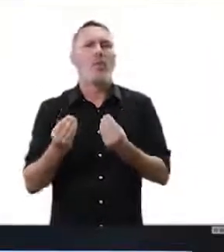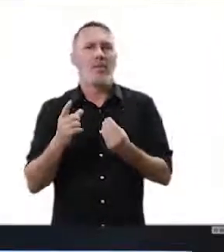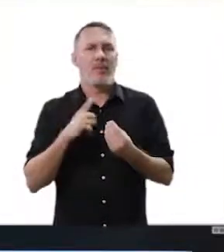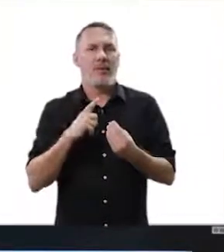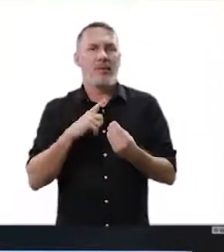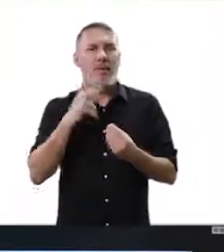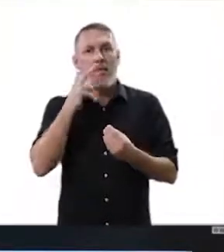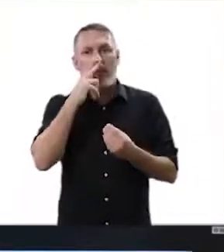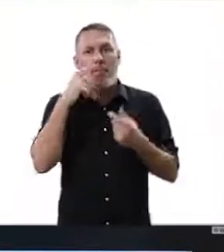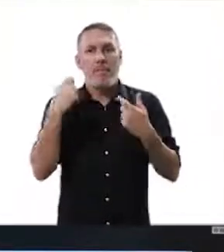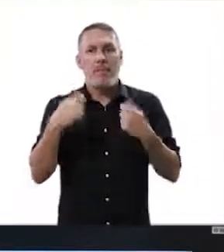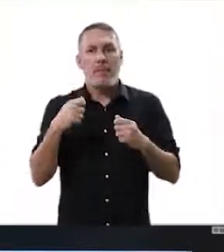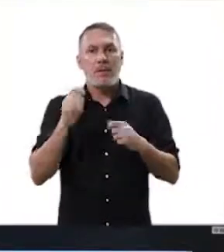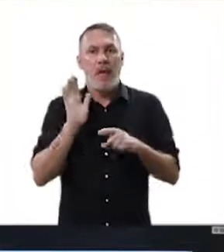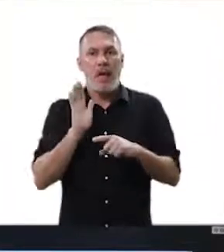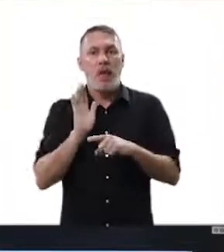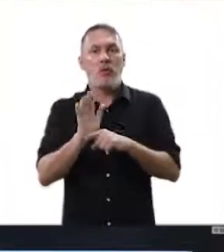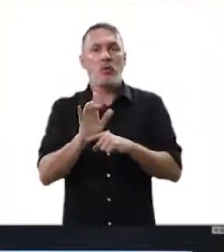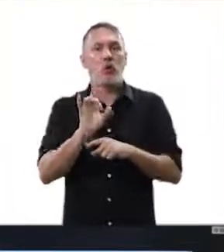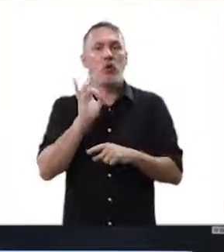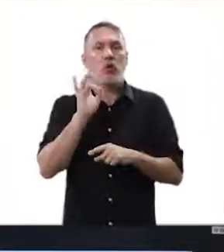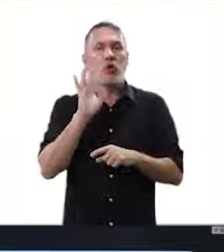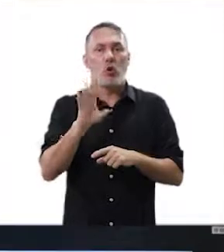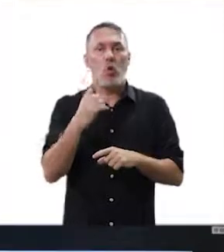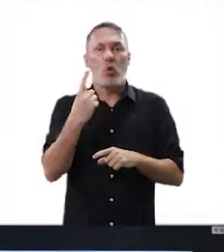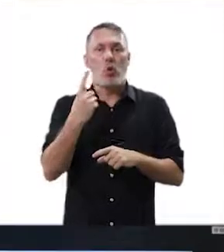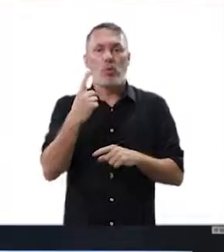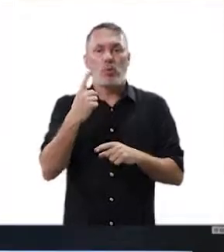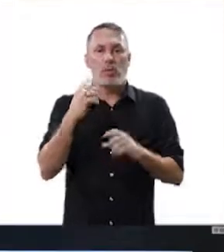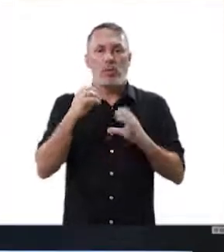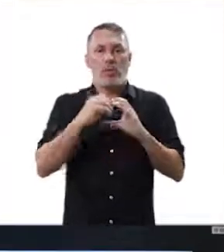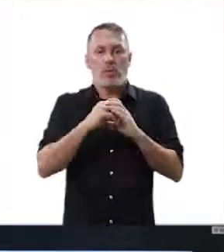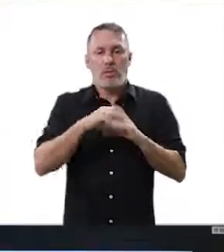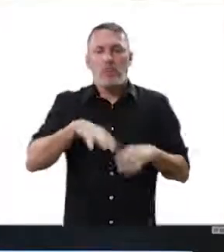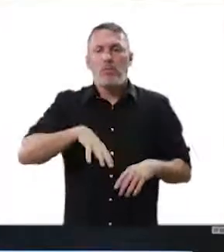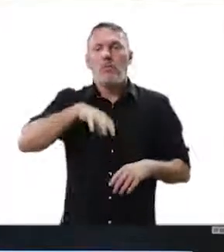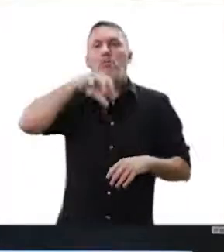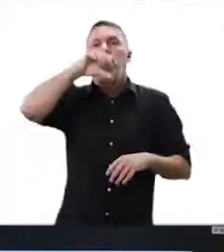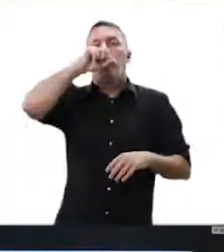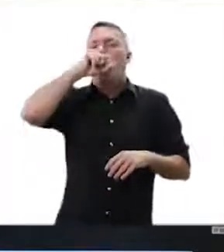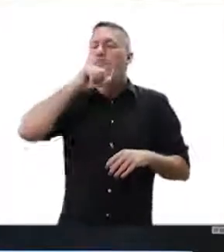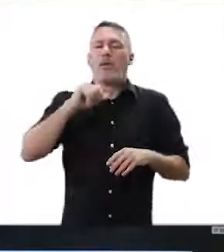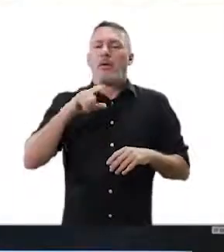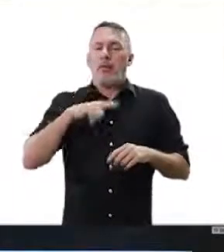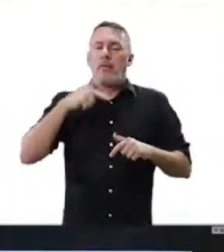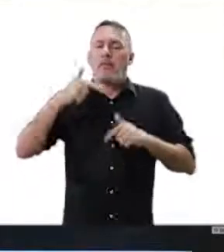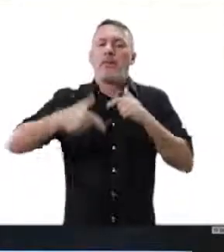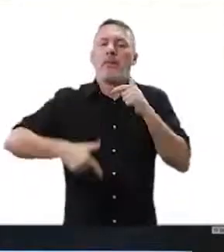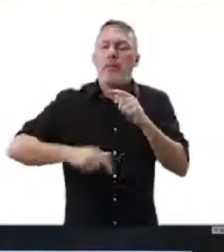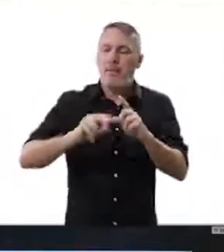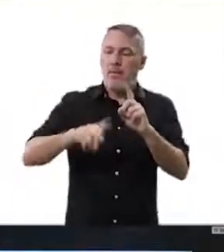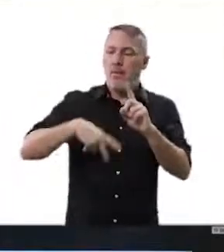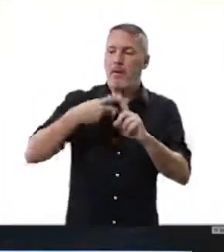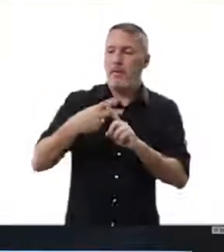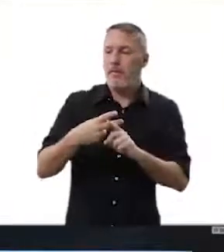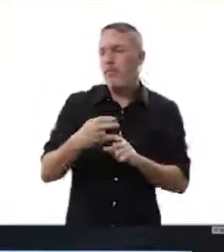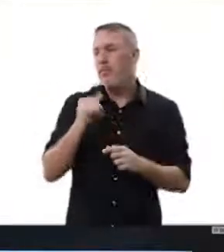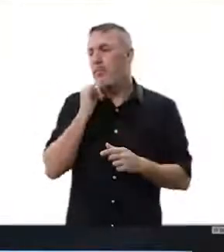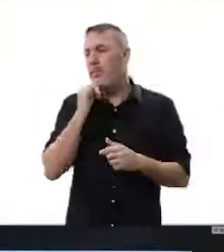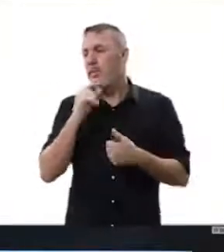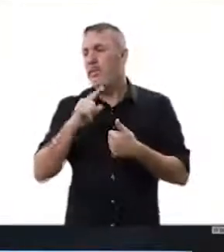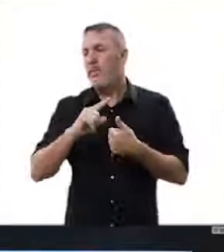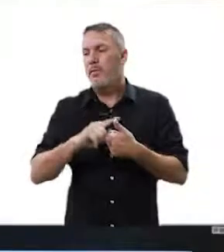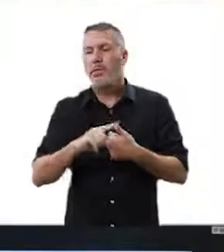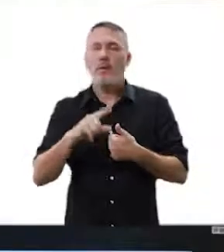os sais, e a gente consegue perceber isso no nosso processo de digestão. Quando a gente come, o